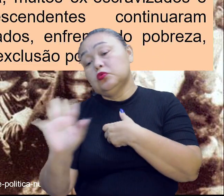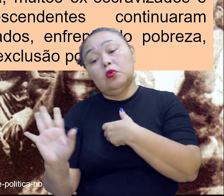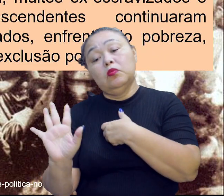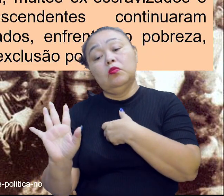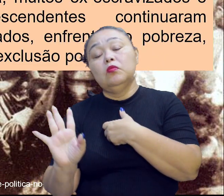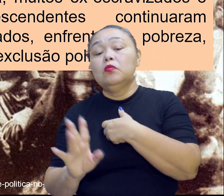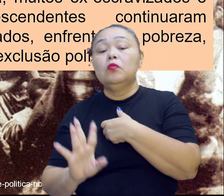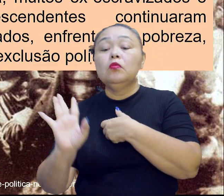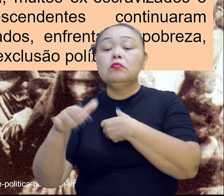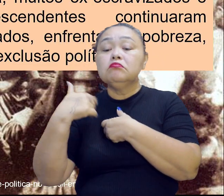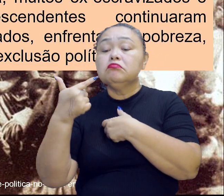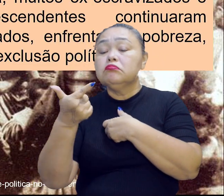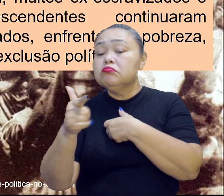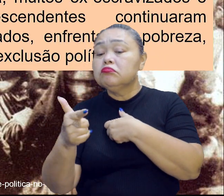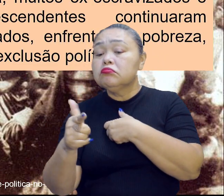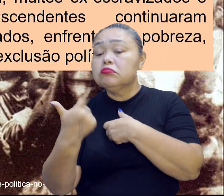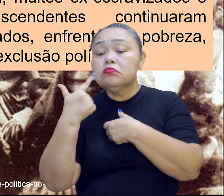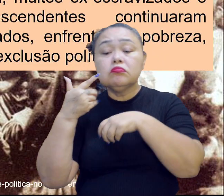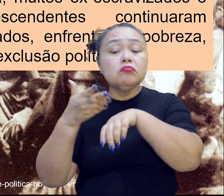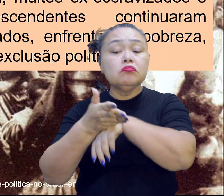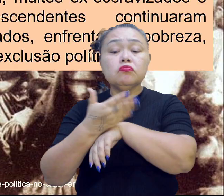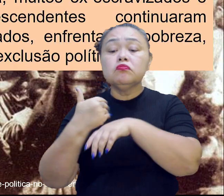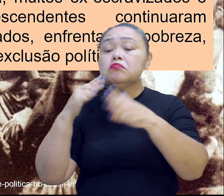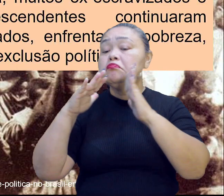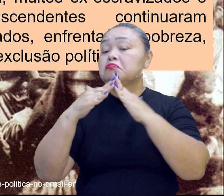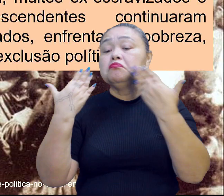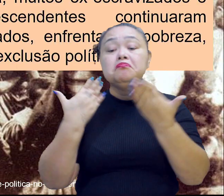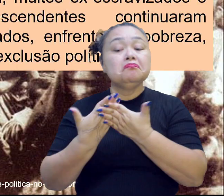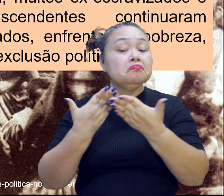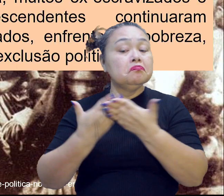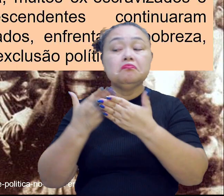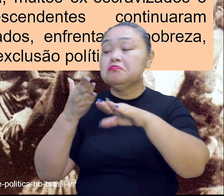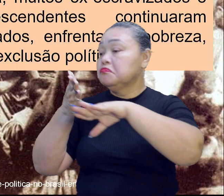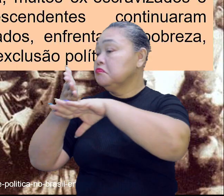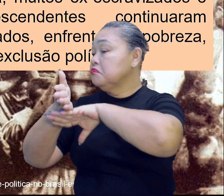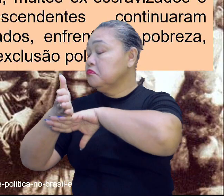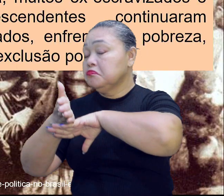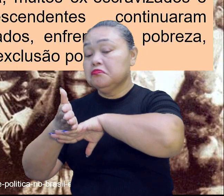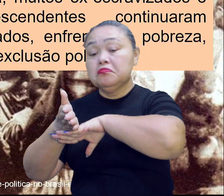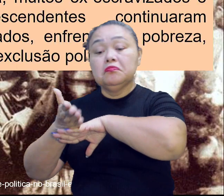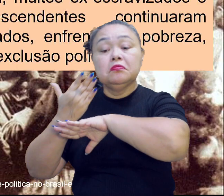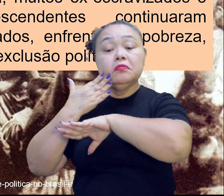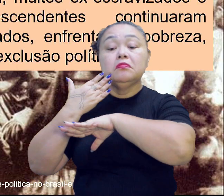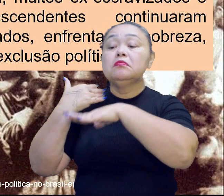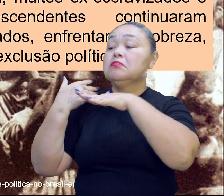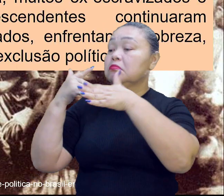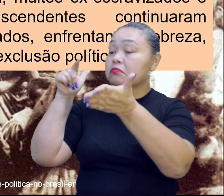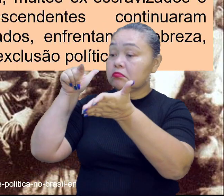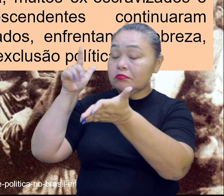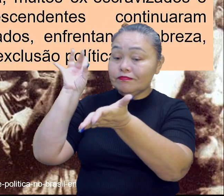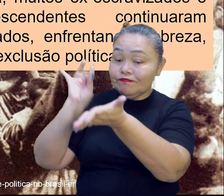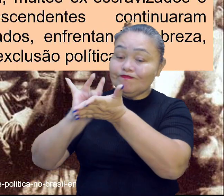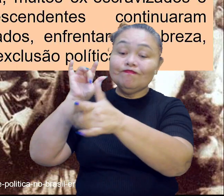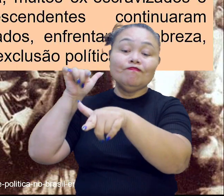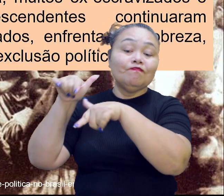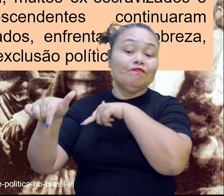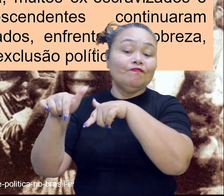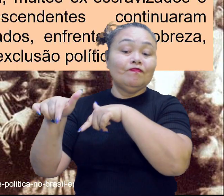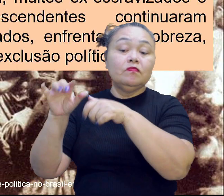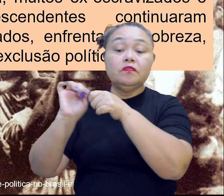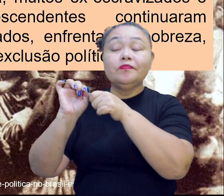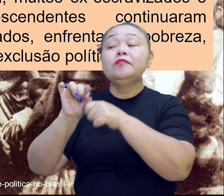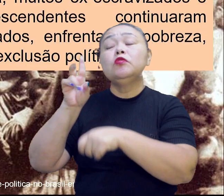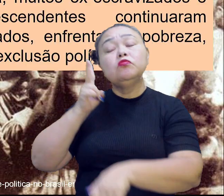Somente isso. Eles não vão ter acesso à escola, eles não vão ter acesso a emprego. Então eles vão